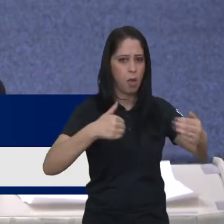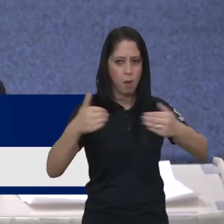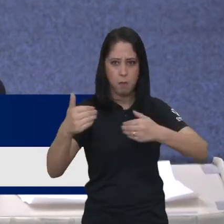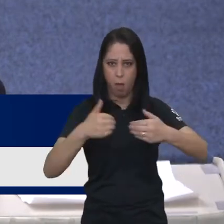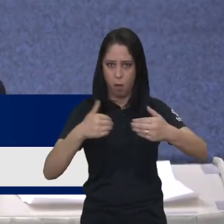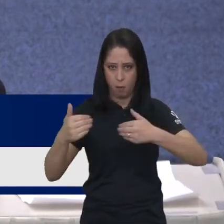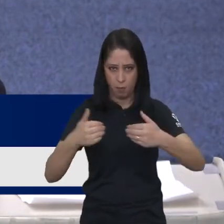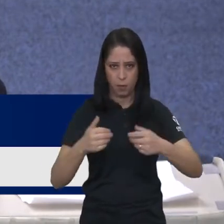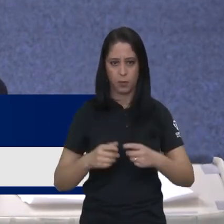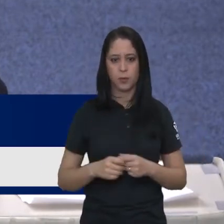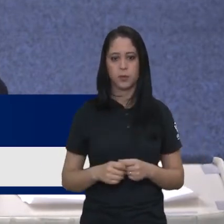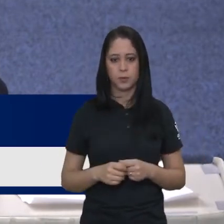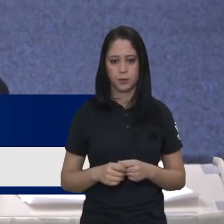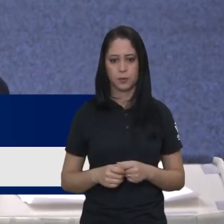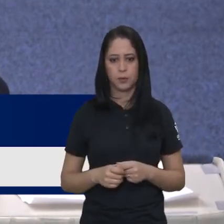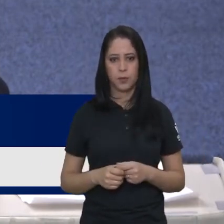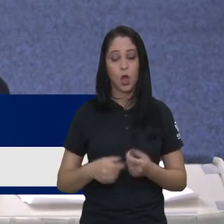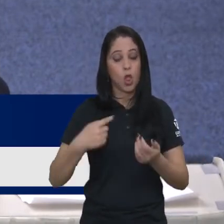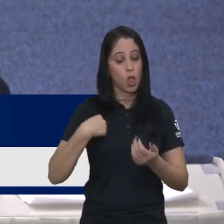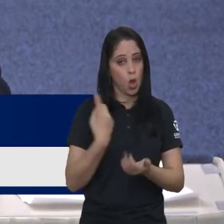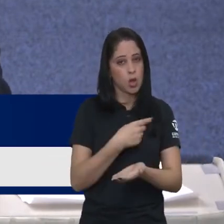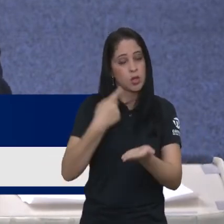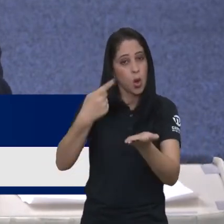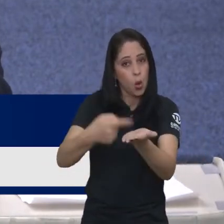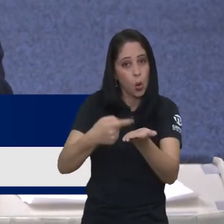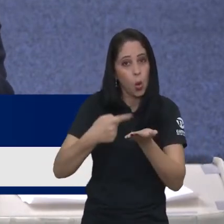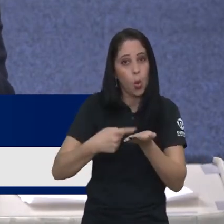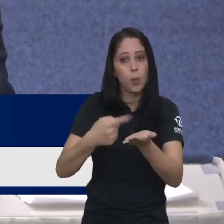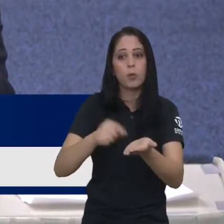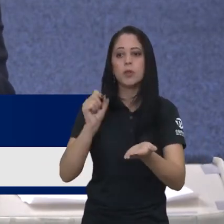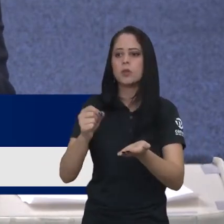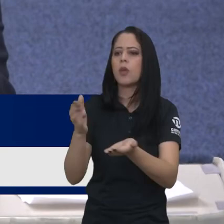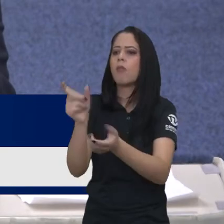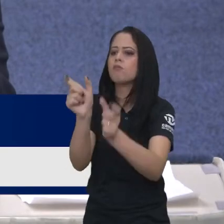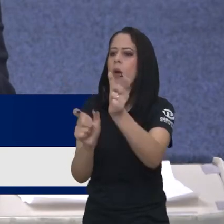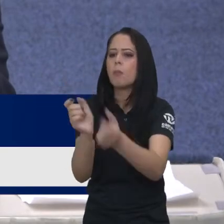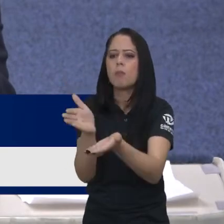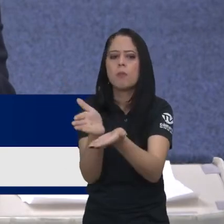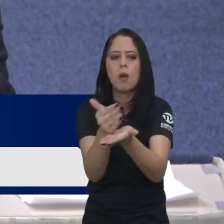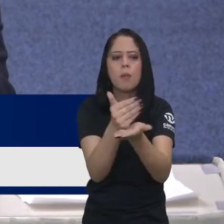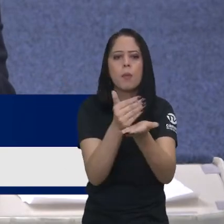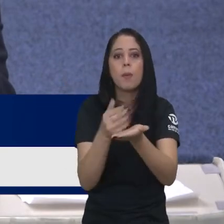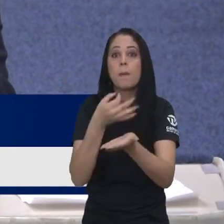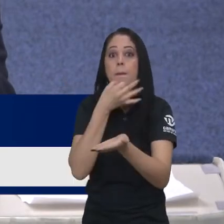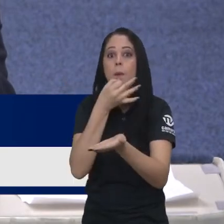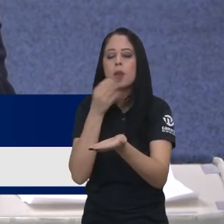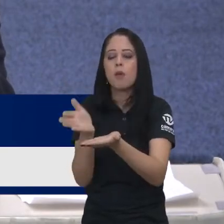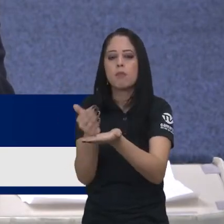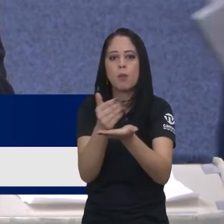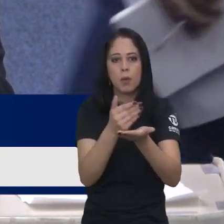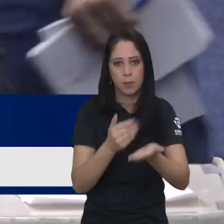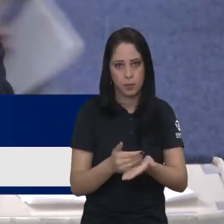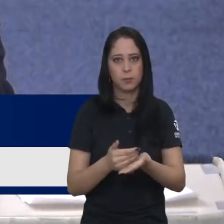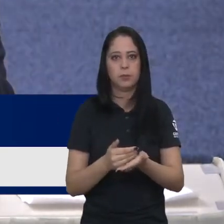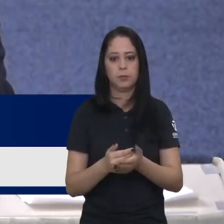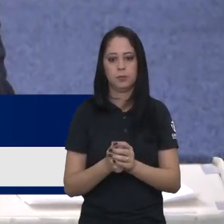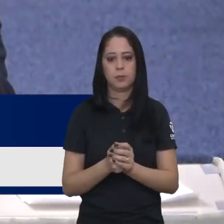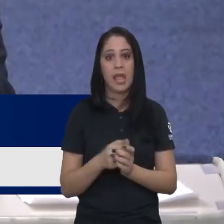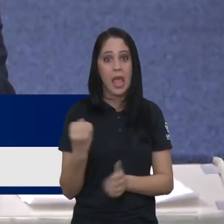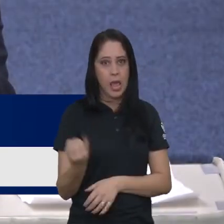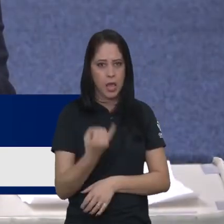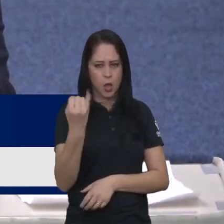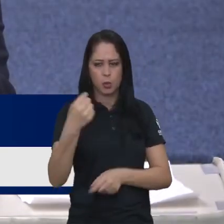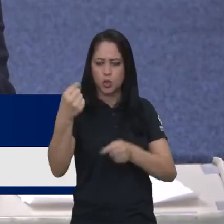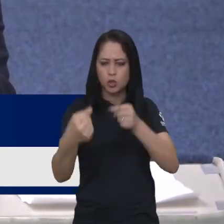todos, reafirmar o nosso compromisso em escutar a todos, assim como o doutor Jairo falou, é importante